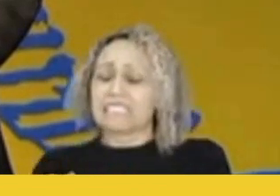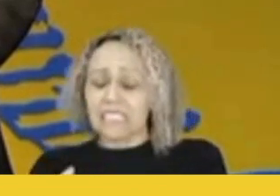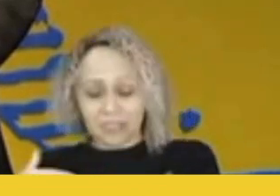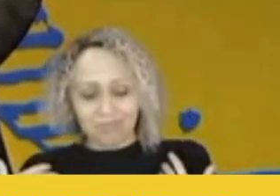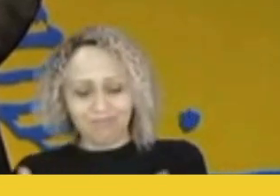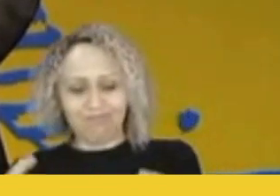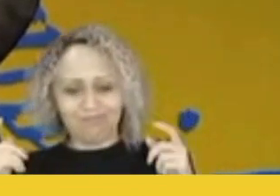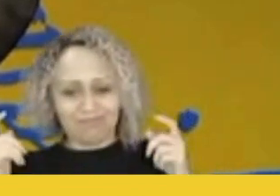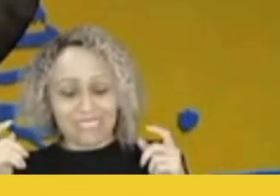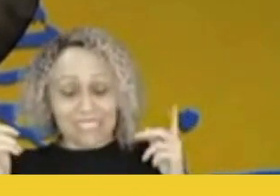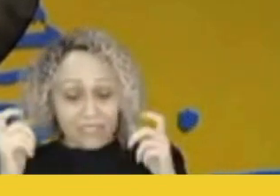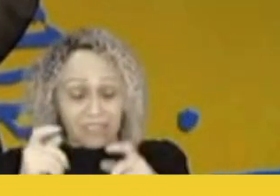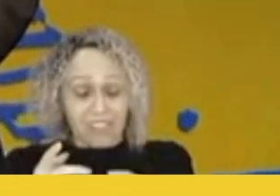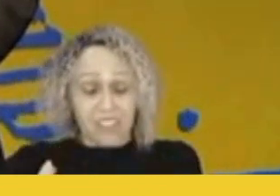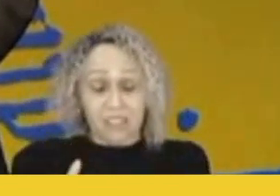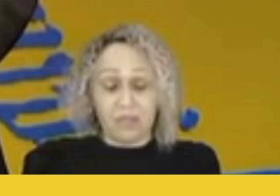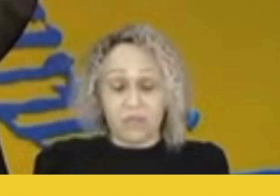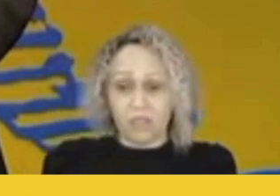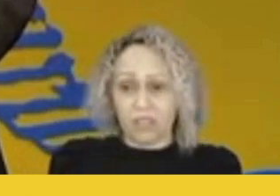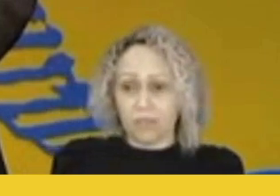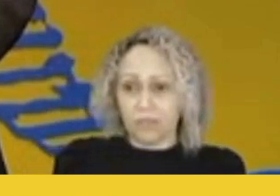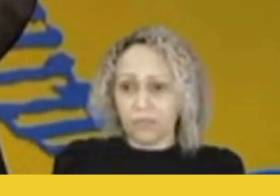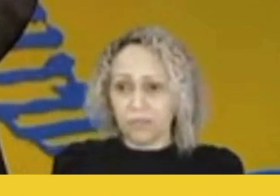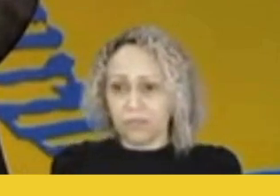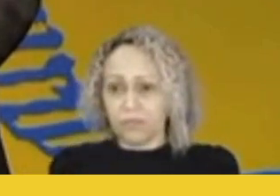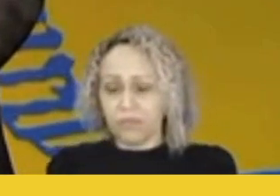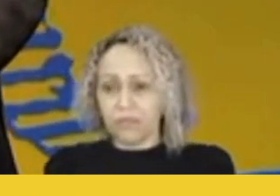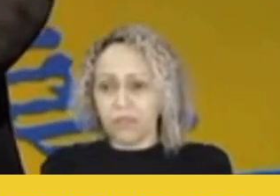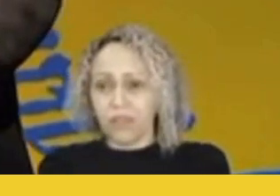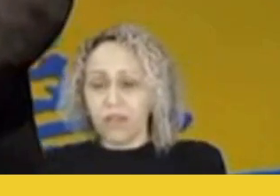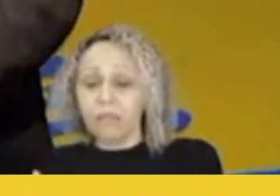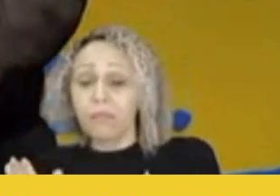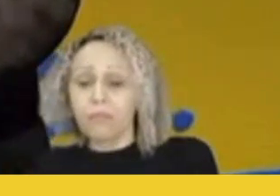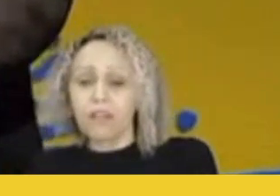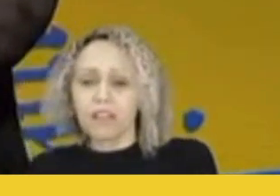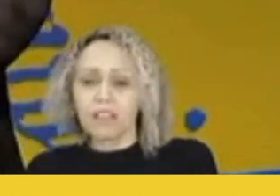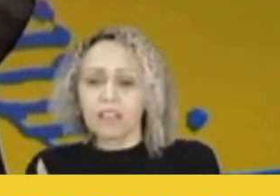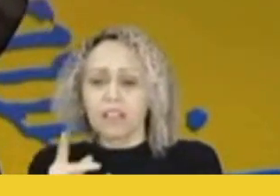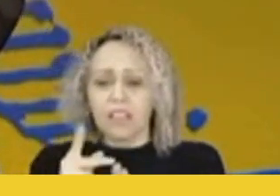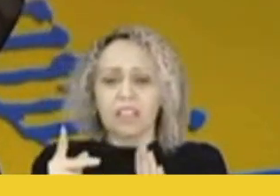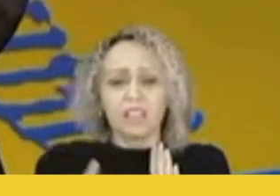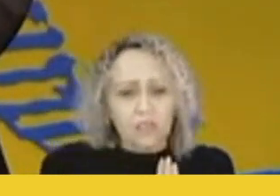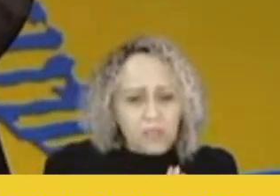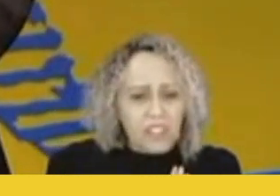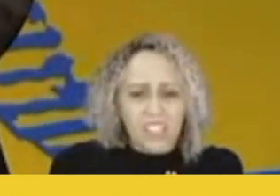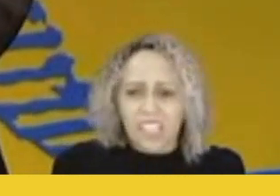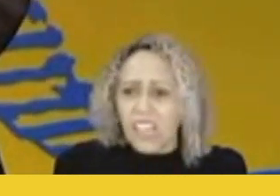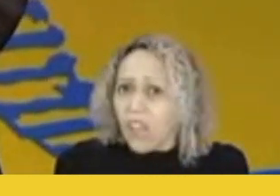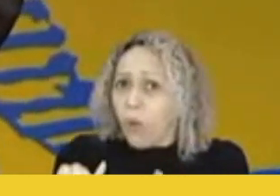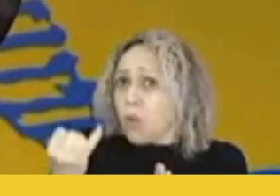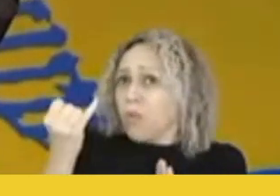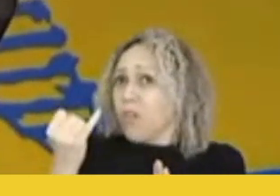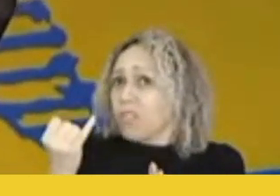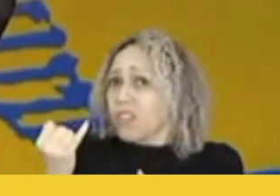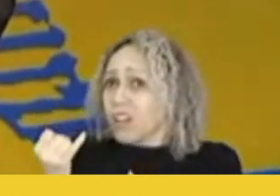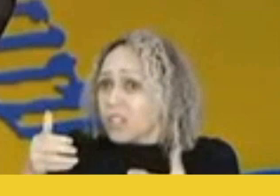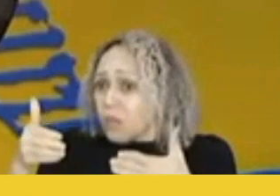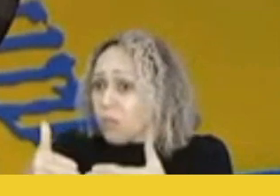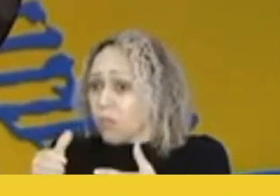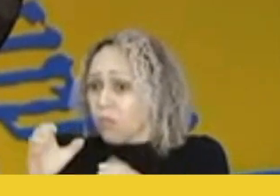refere a pessoal ou custeio ordinário, mas em relação a esses projetos que são fundamentais para os cidadãos e